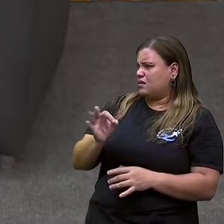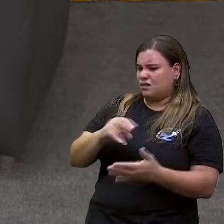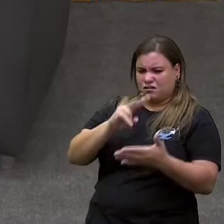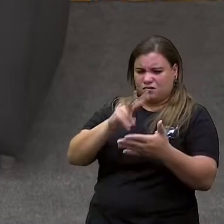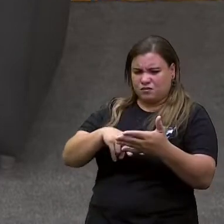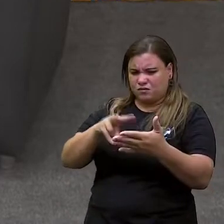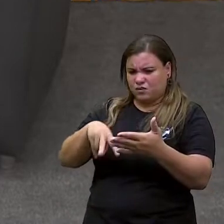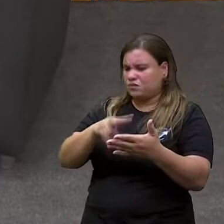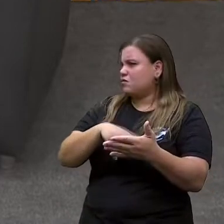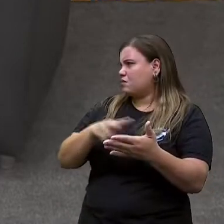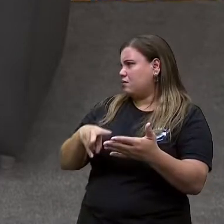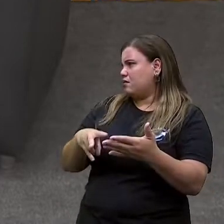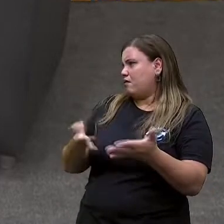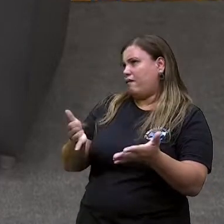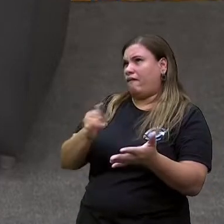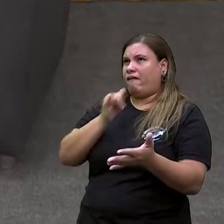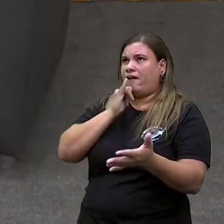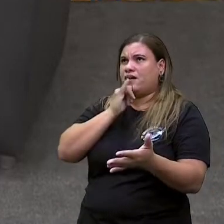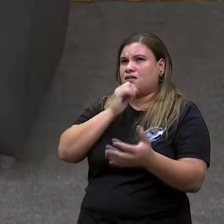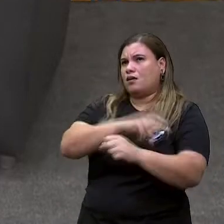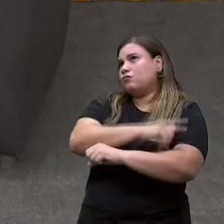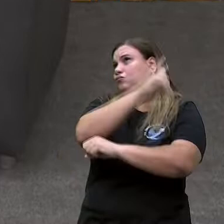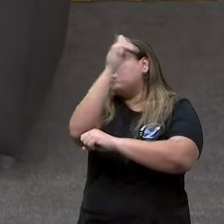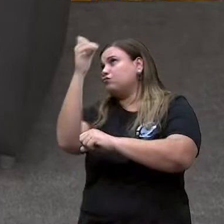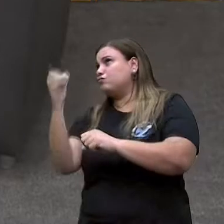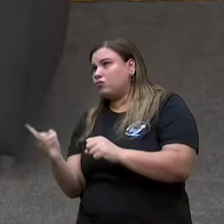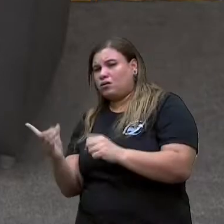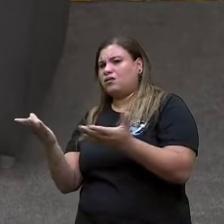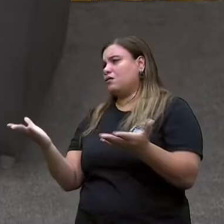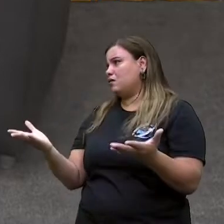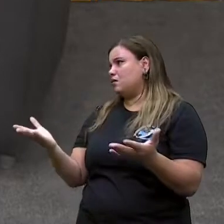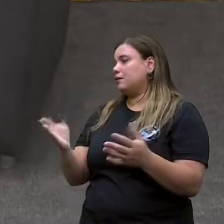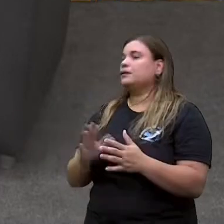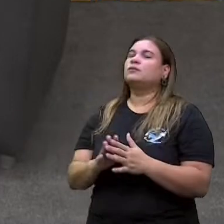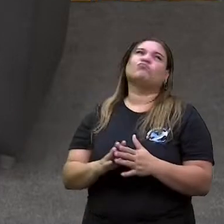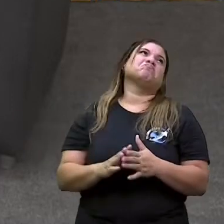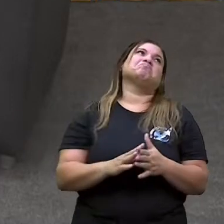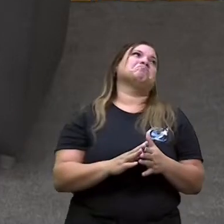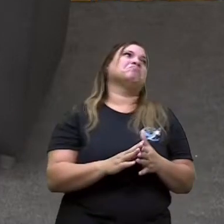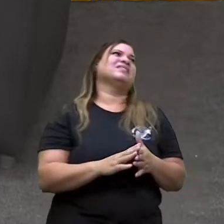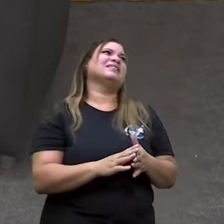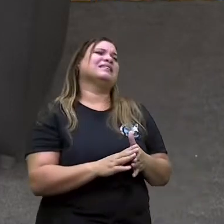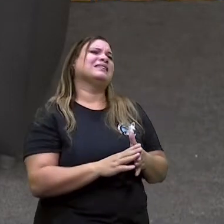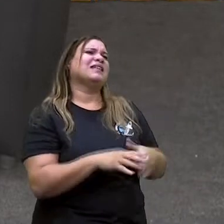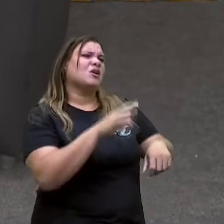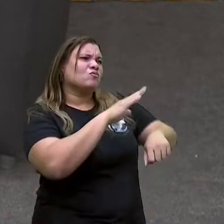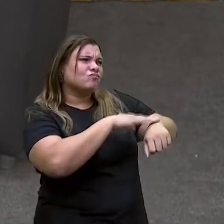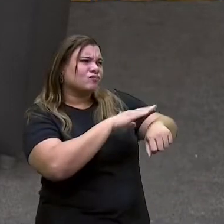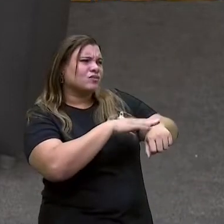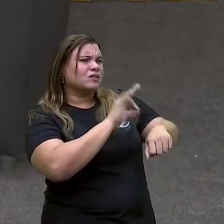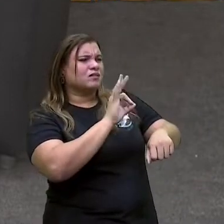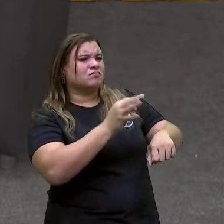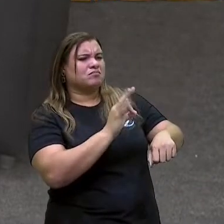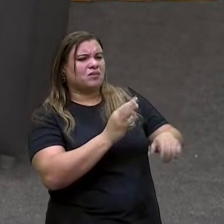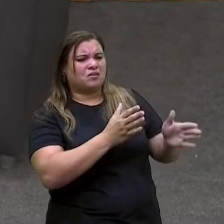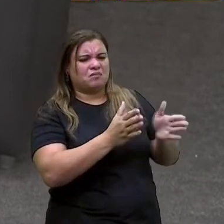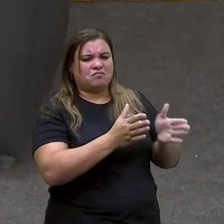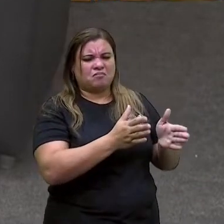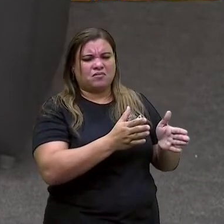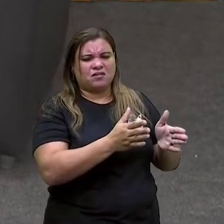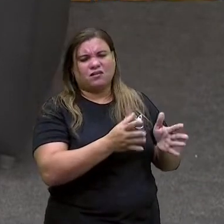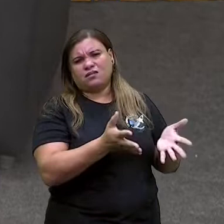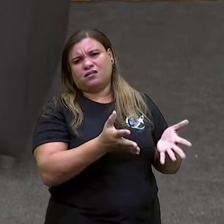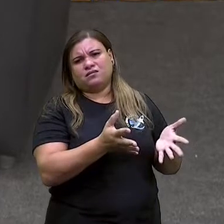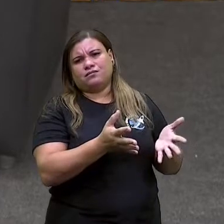dia? Poxa pergunta, Miriam. Um tempo indicado. Olha, se a pessoa tem dificuldade,